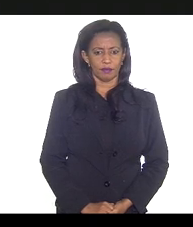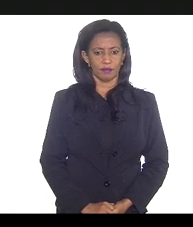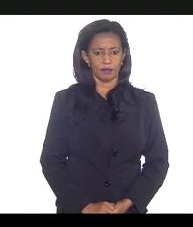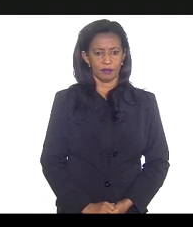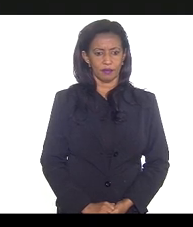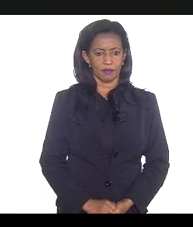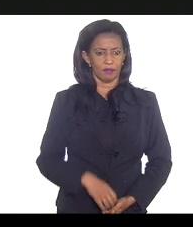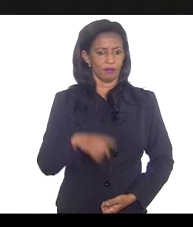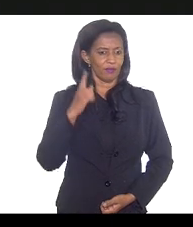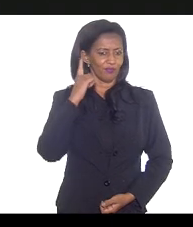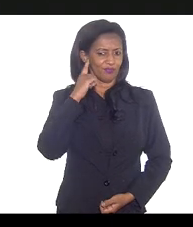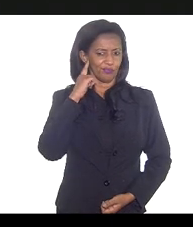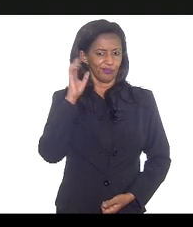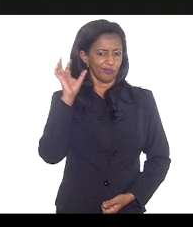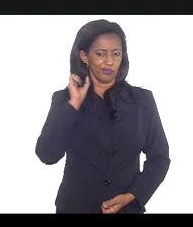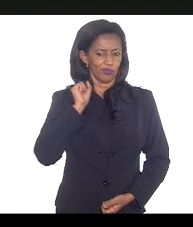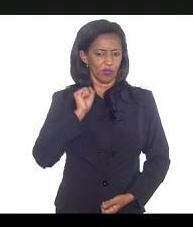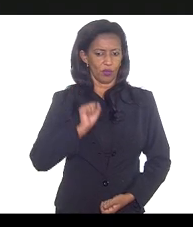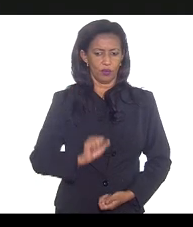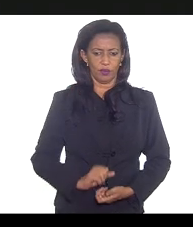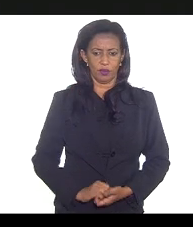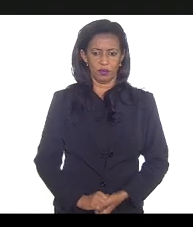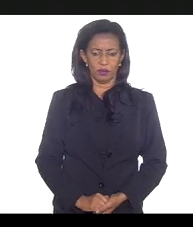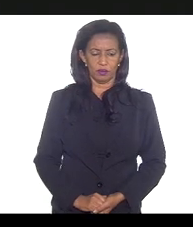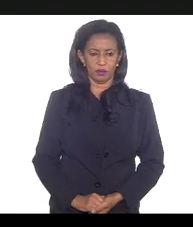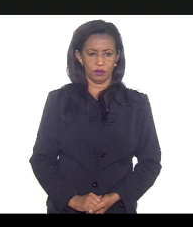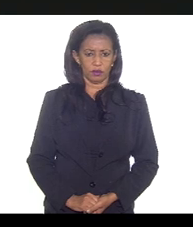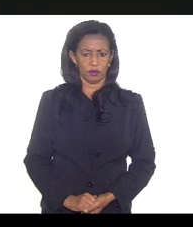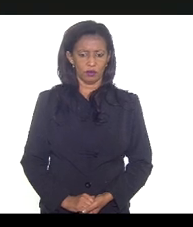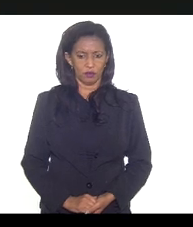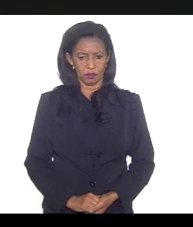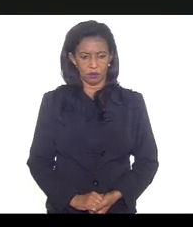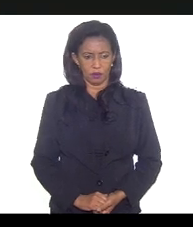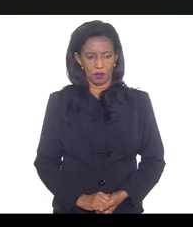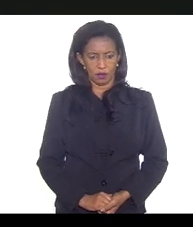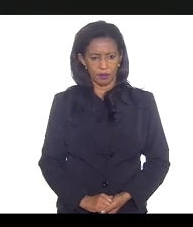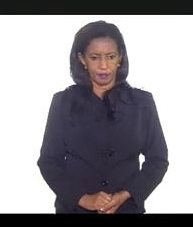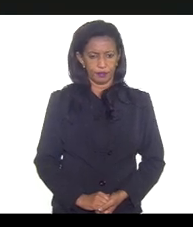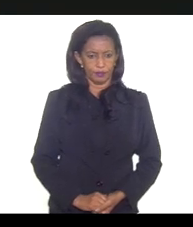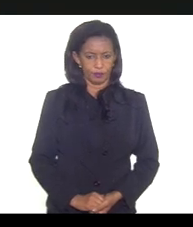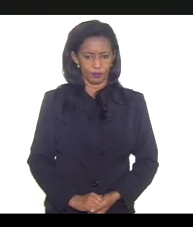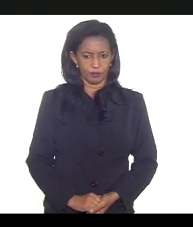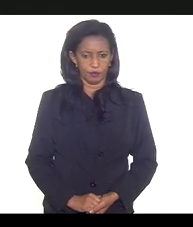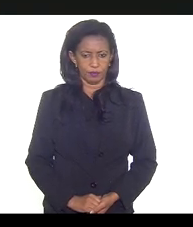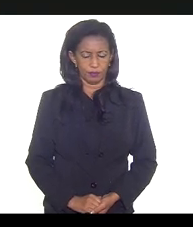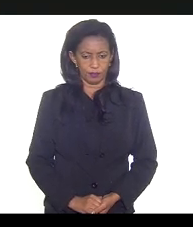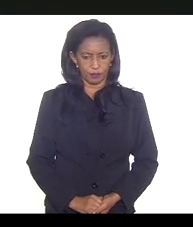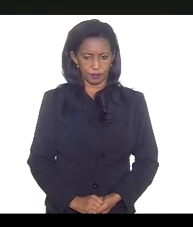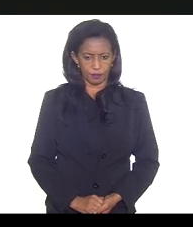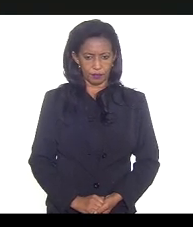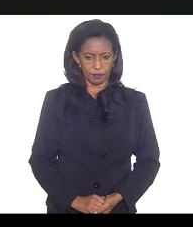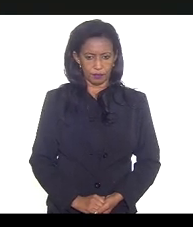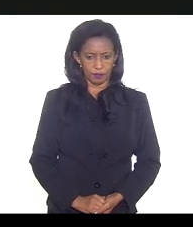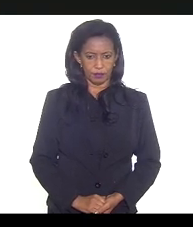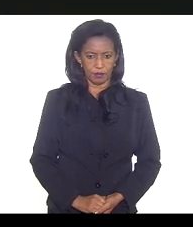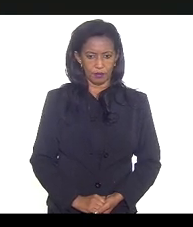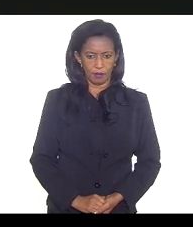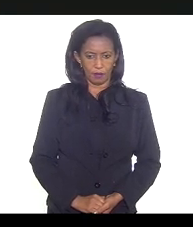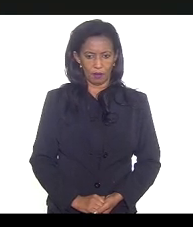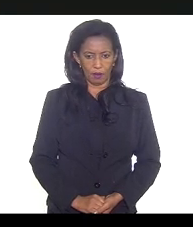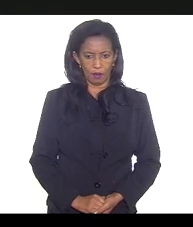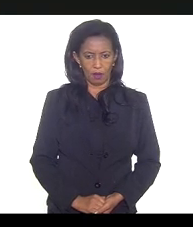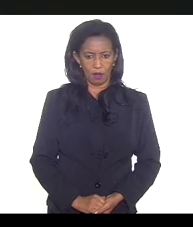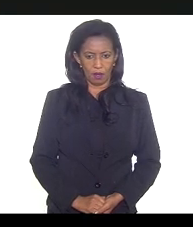Oi, Eliane, não estou mais te ouvindo. Nós temos... Está ouvindo? Nós temos... Agora estamos. Oi?